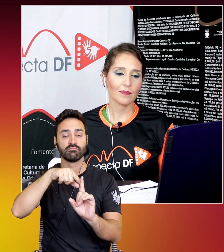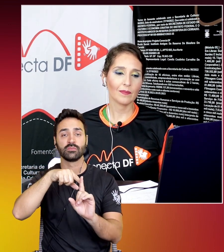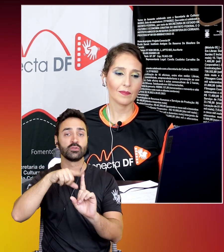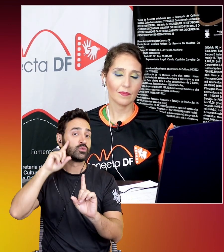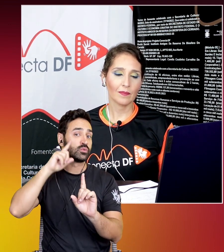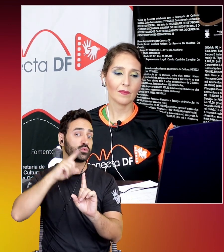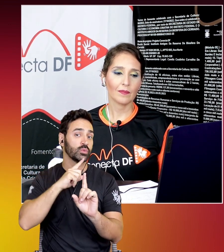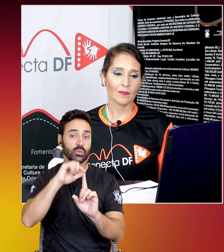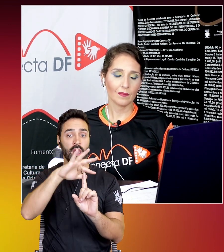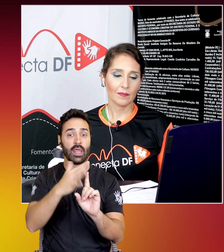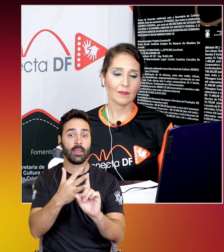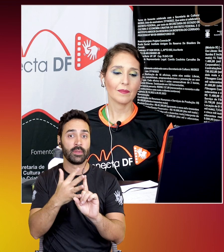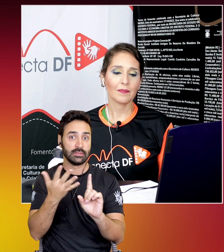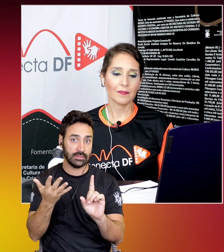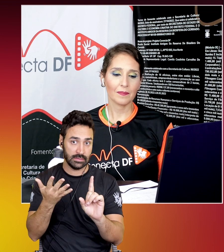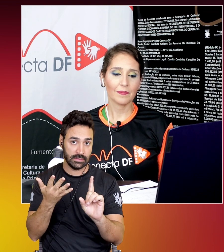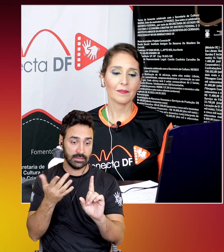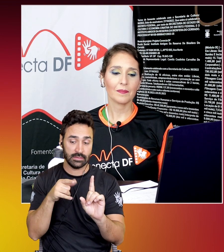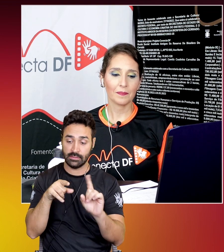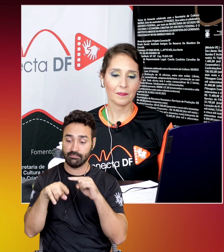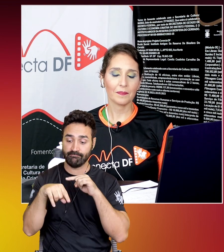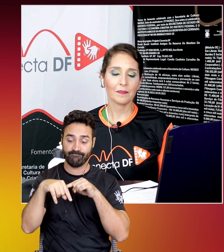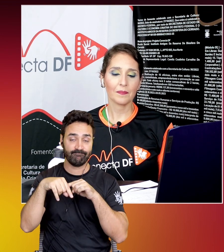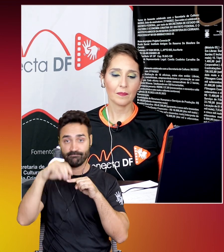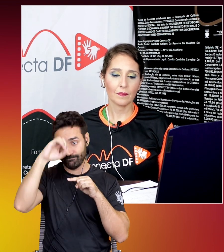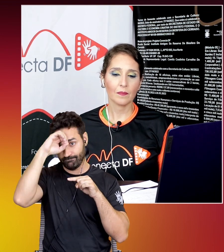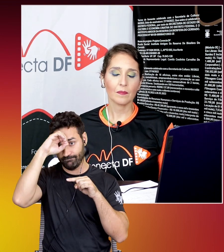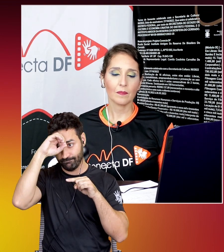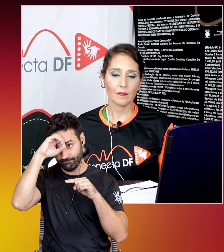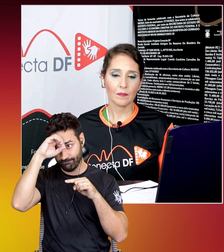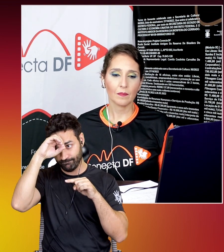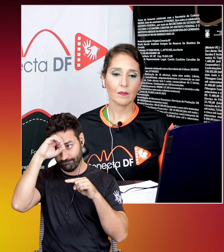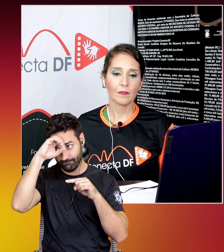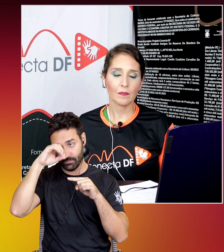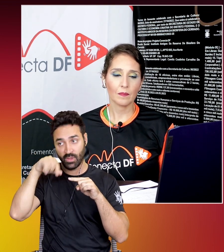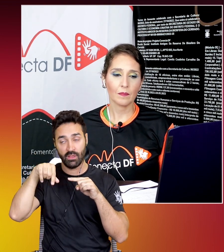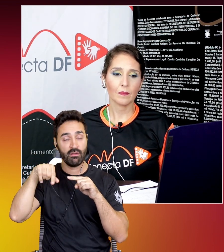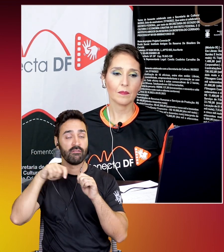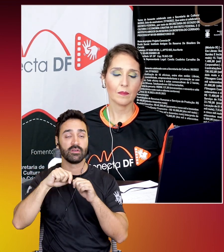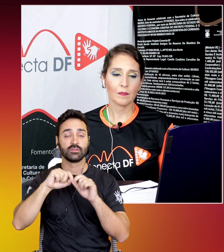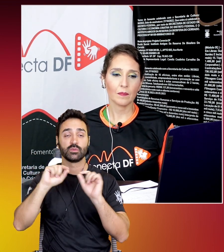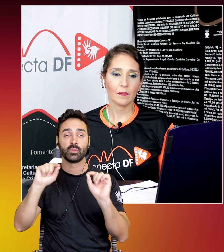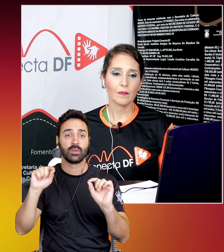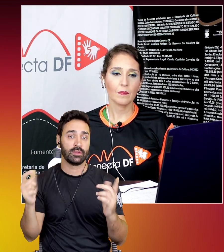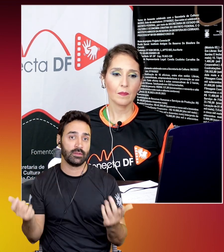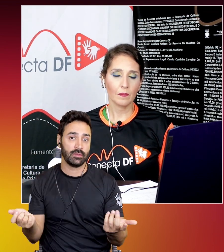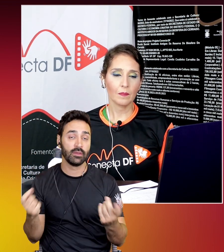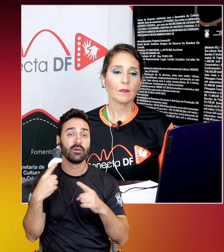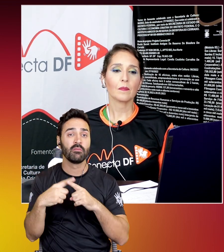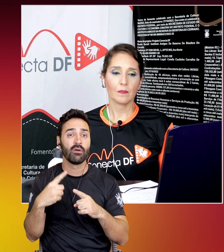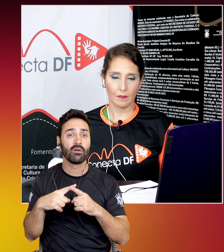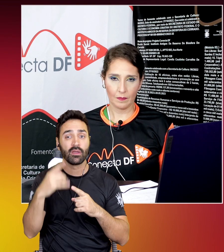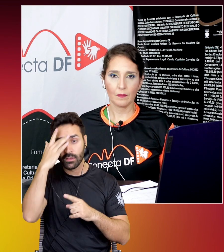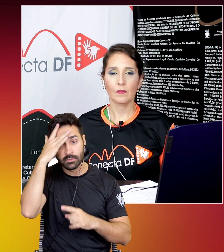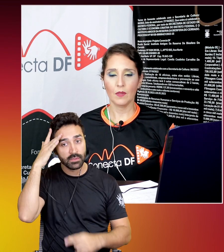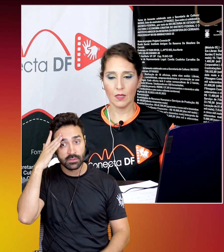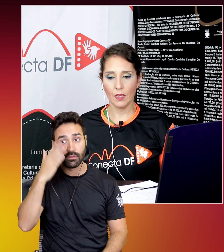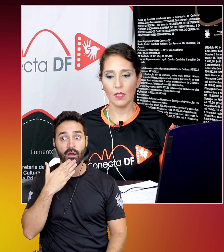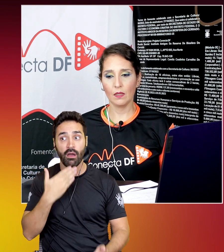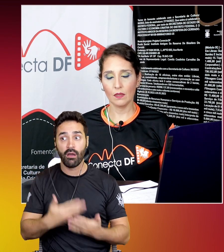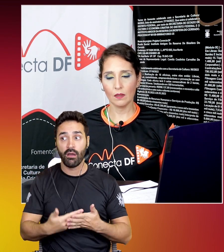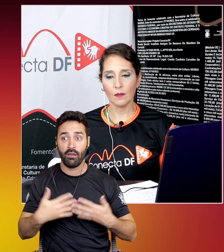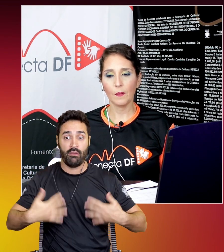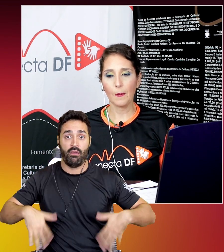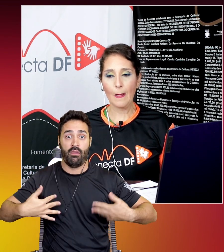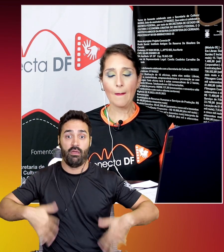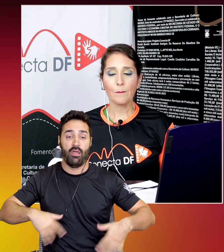ela não entende, qual deveria ser a reação dela? Porque geralmente as pessoas ficam impactadas, né?